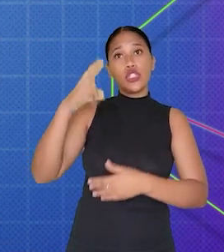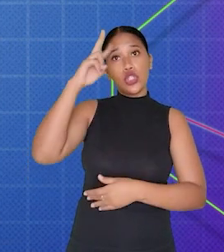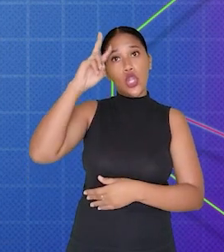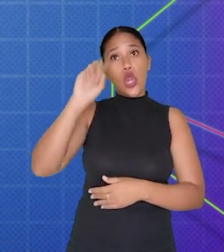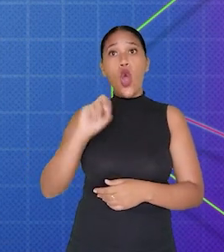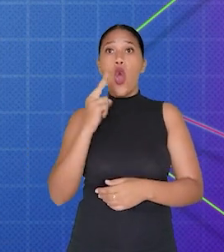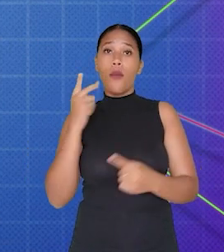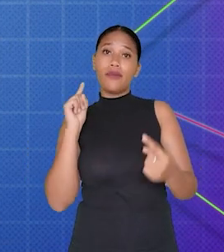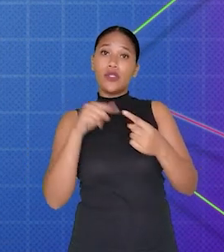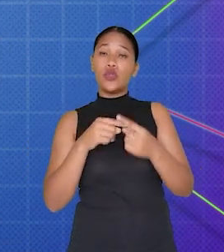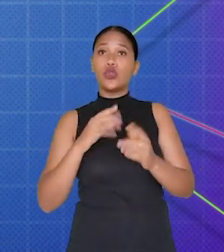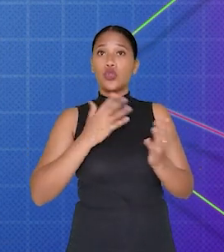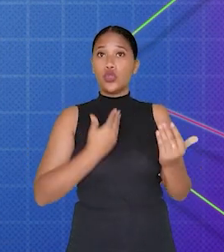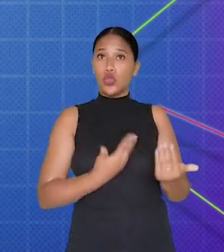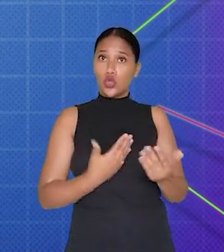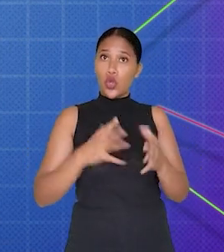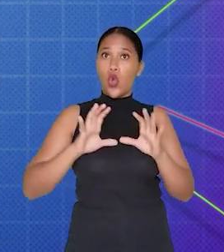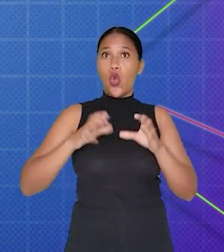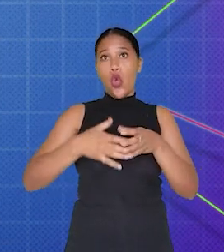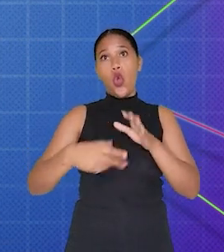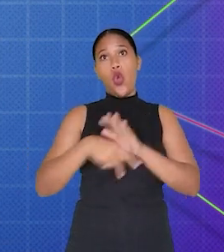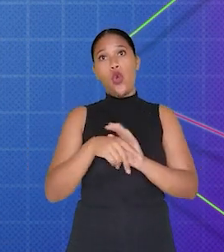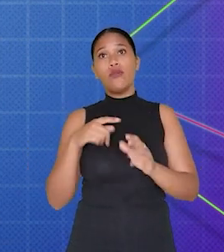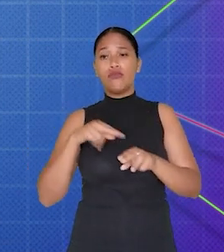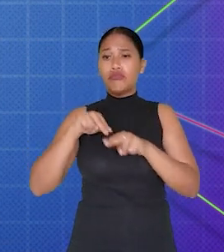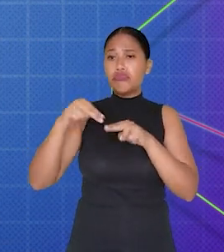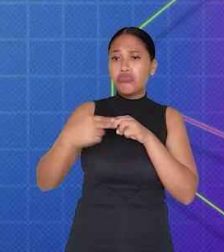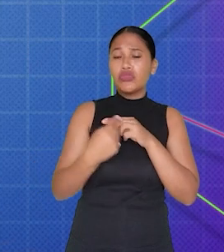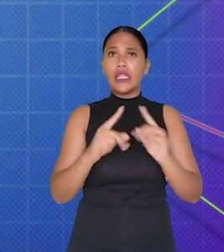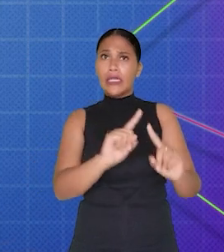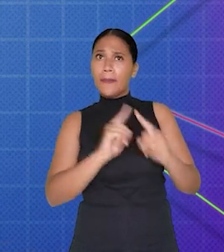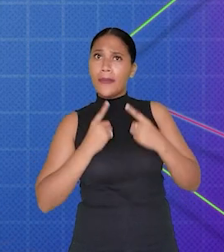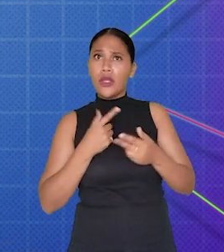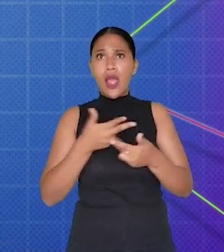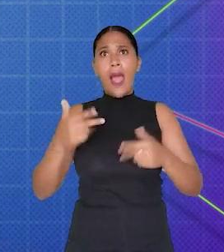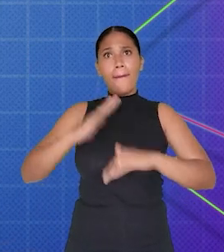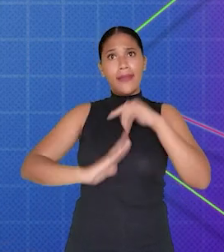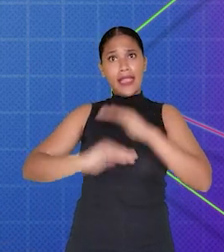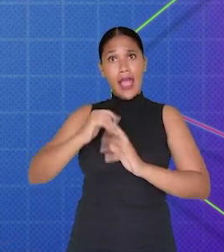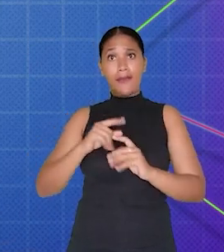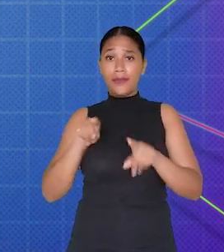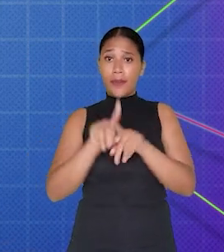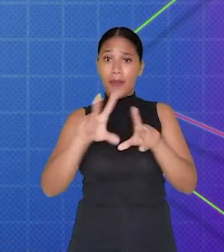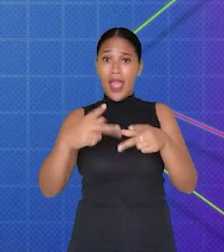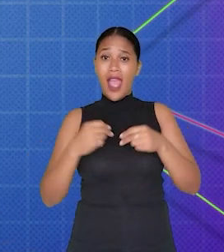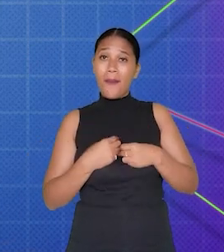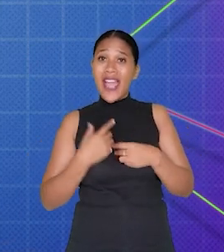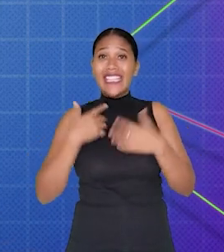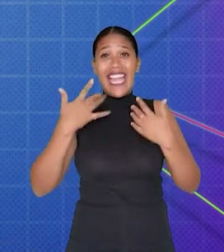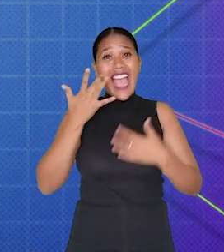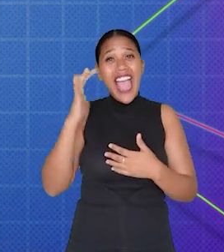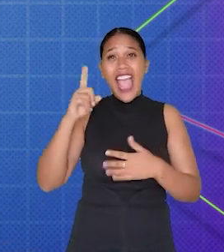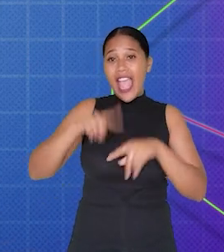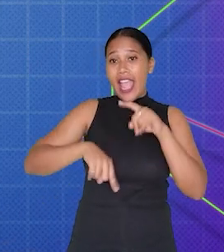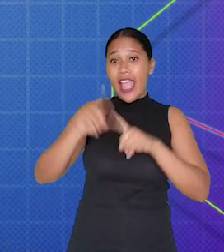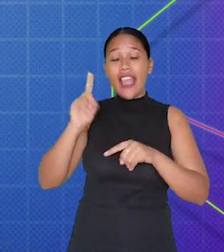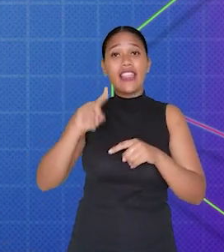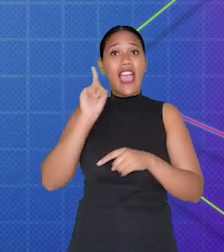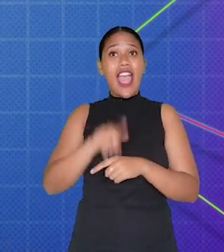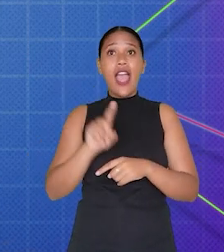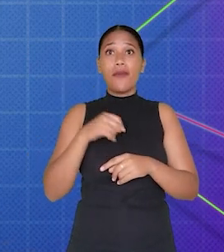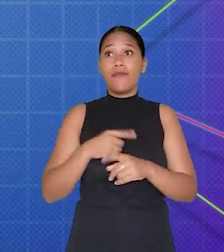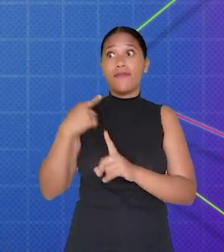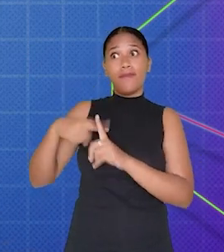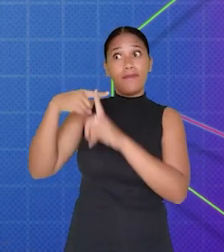avançar a história ou a missão do jogo, e podem incluir inimigos, quebra-cabeças ou desafios de habilidade. As recompensas são os itens